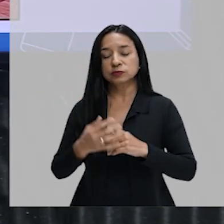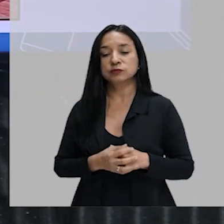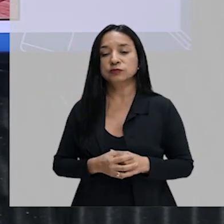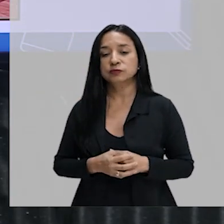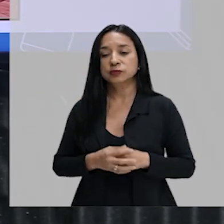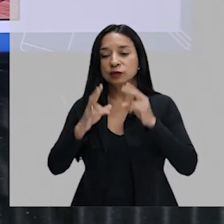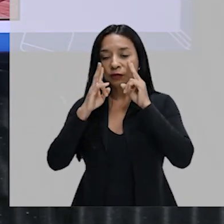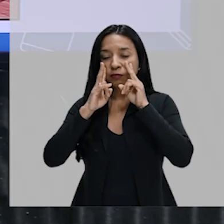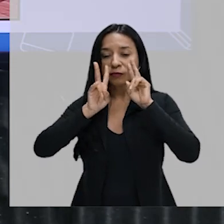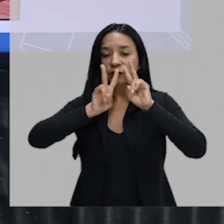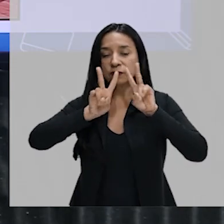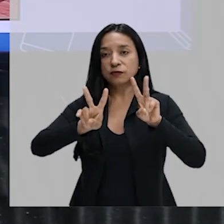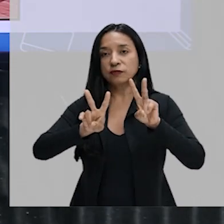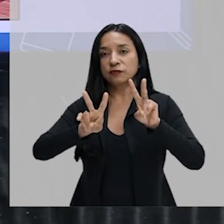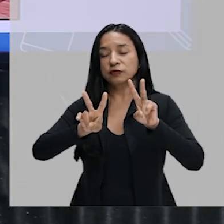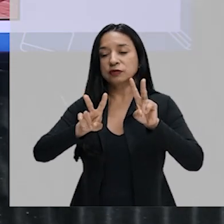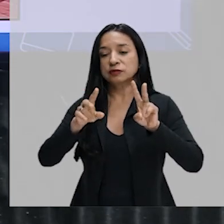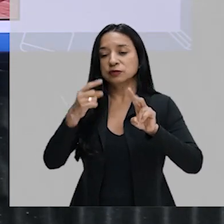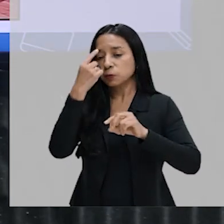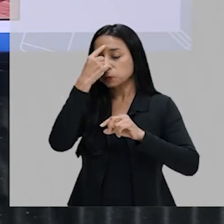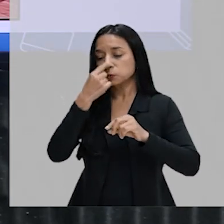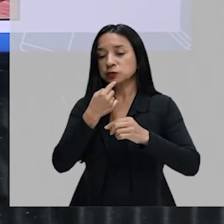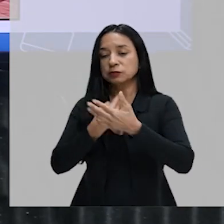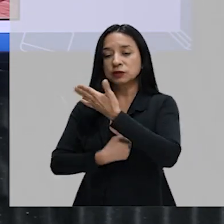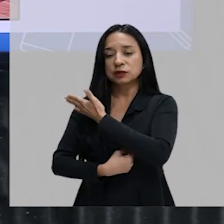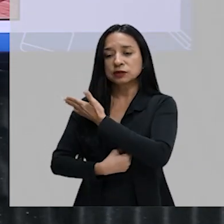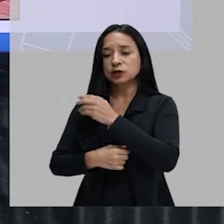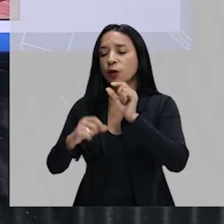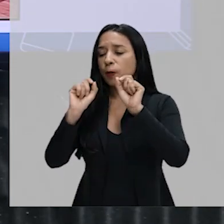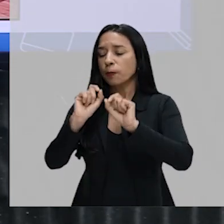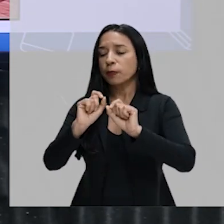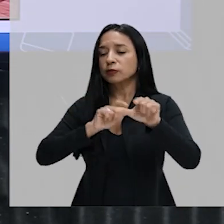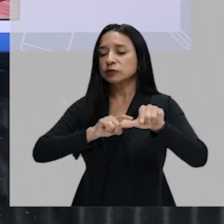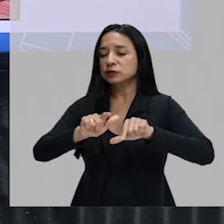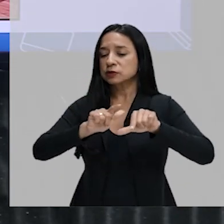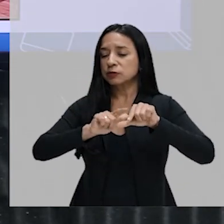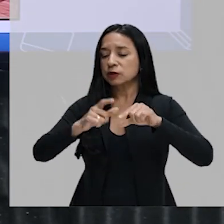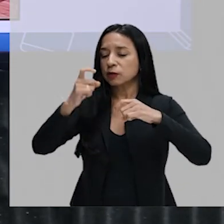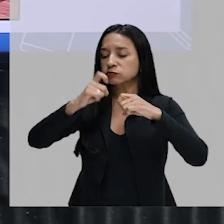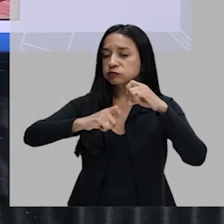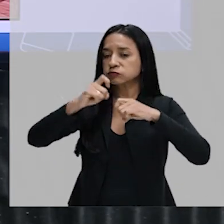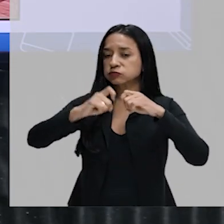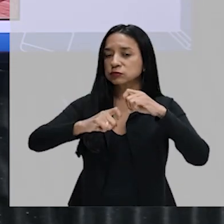dele saber a sua essência, dele conhecer a sua essência, tá?